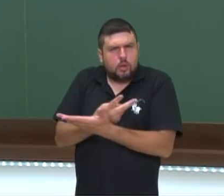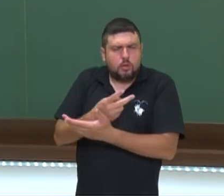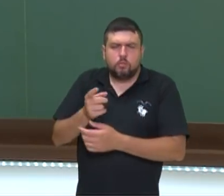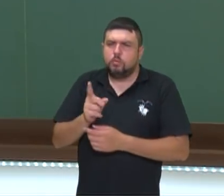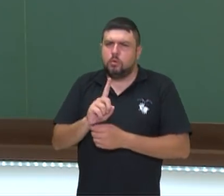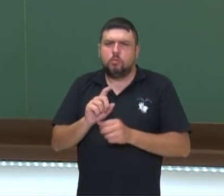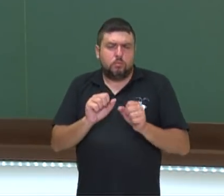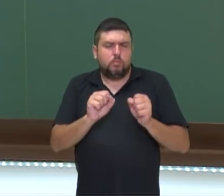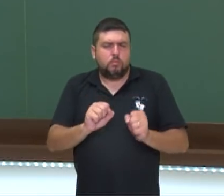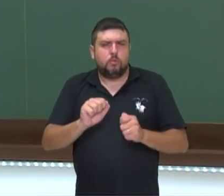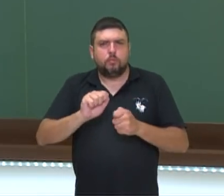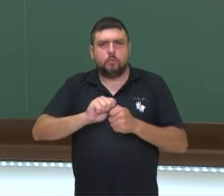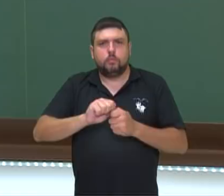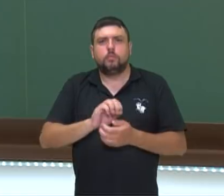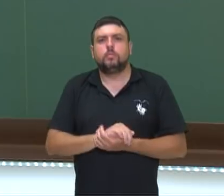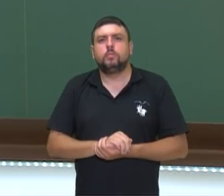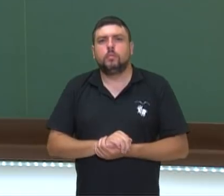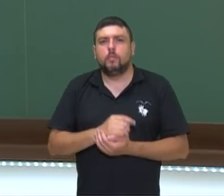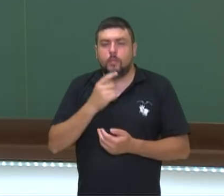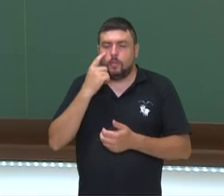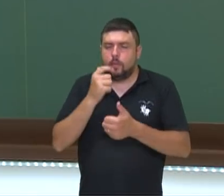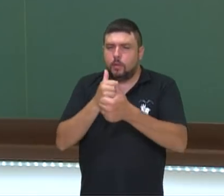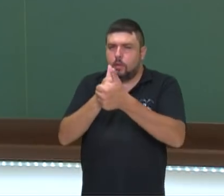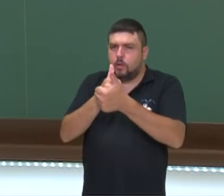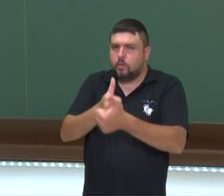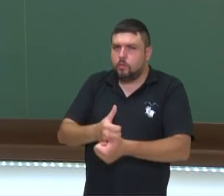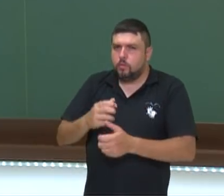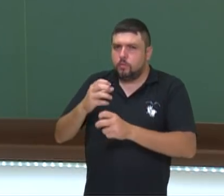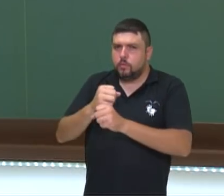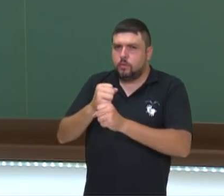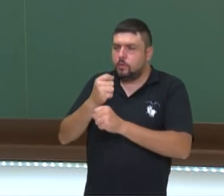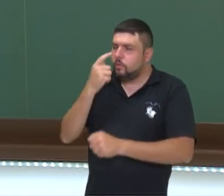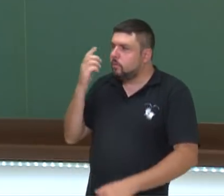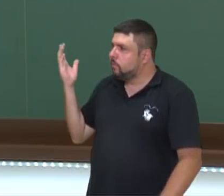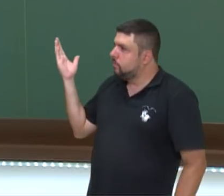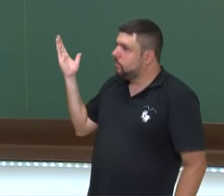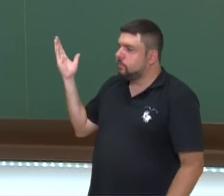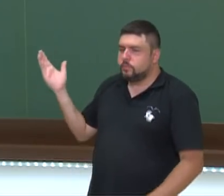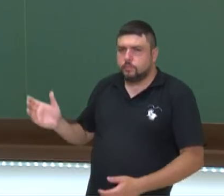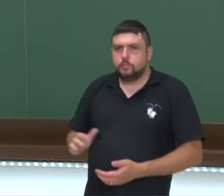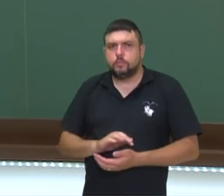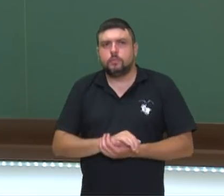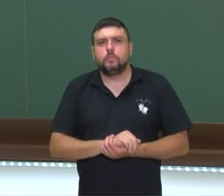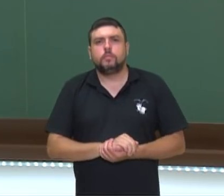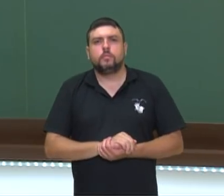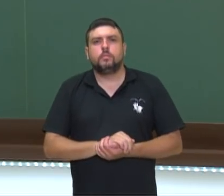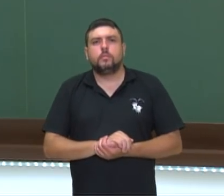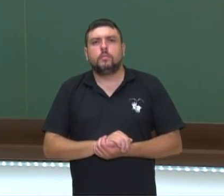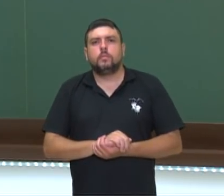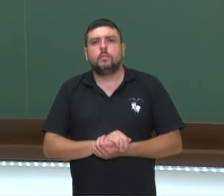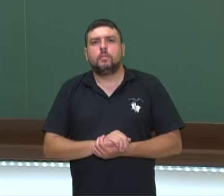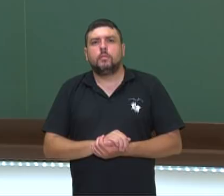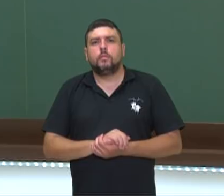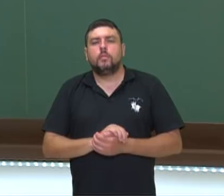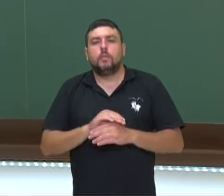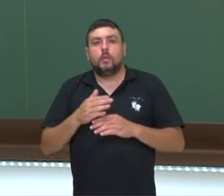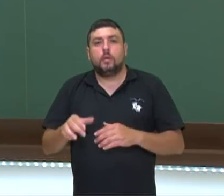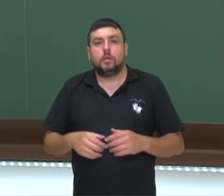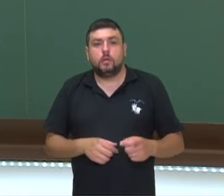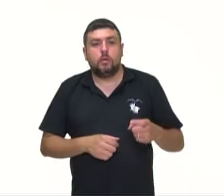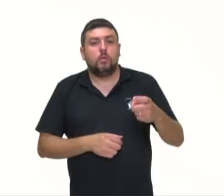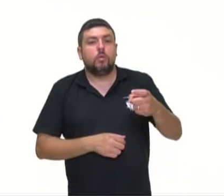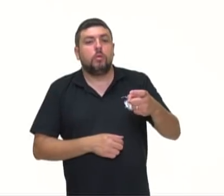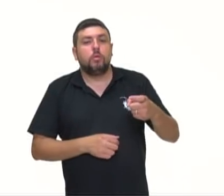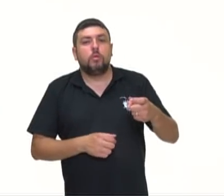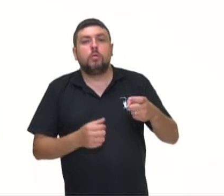resolver. Então, passamos dividindo 58,08 dividido por 4, portanto, a medida x aqui